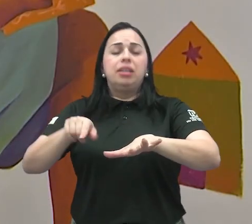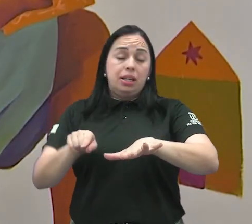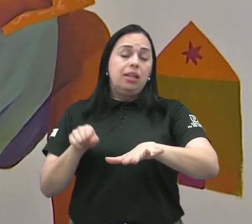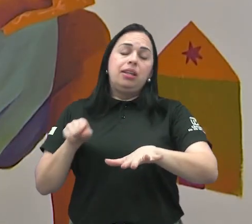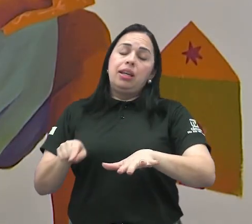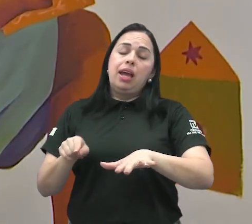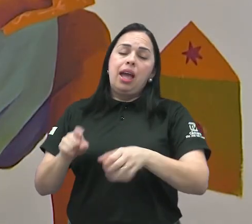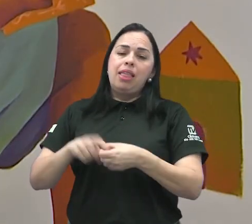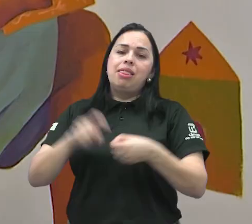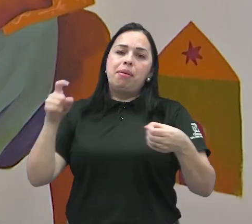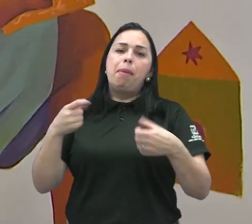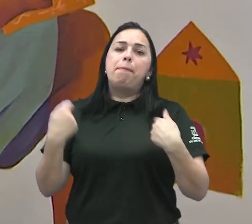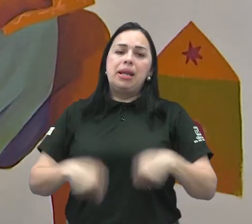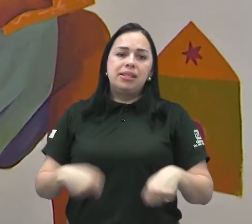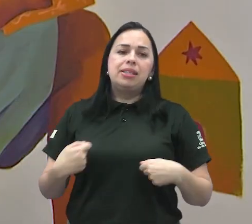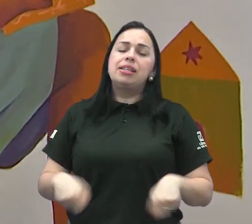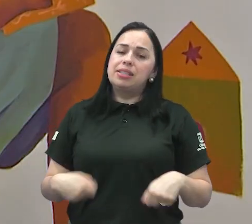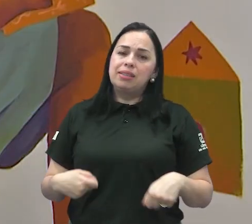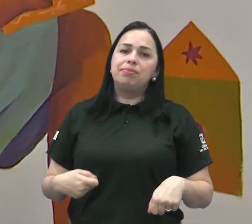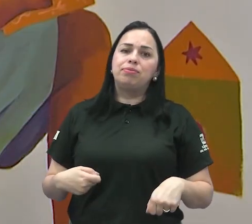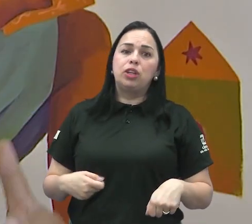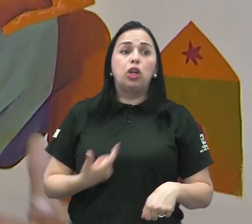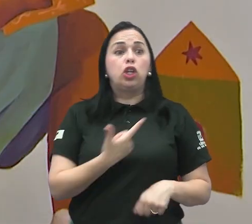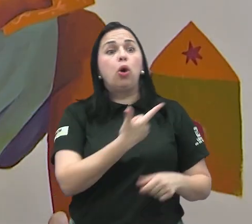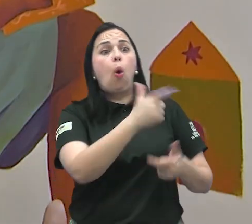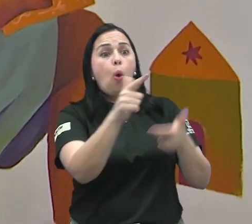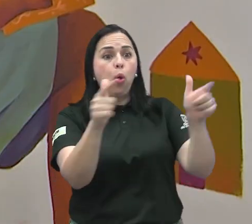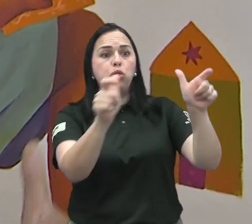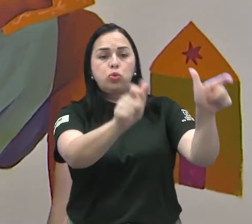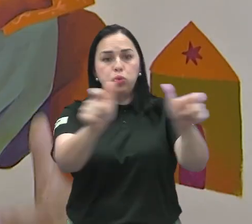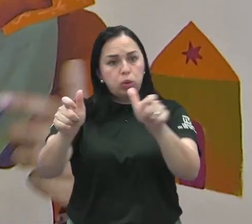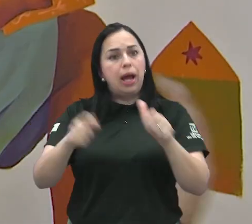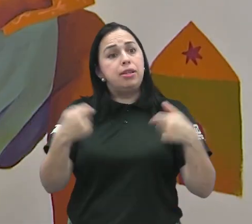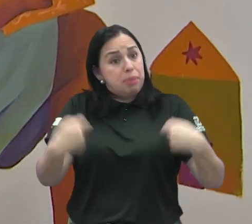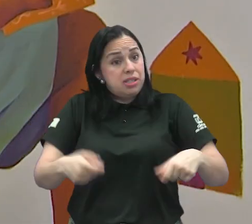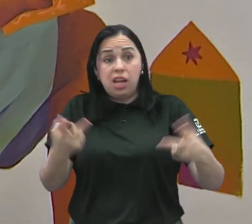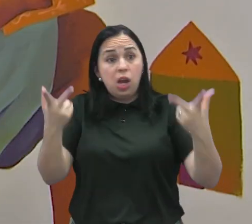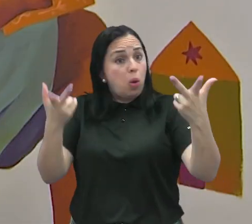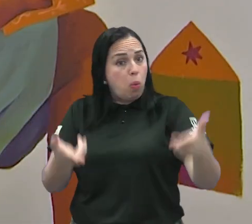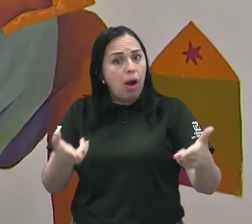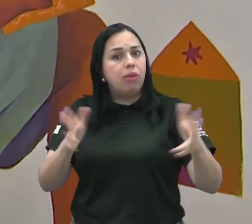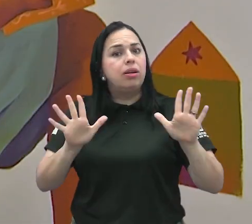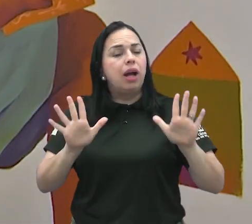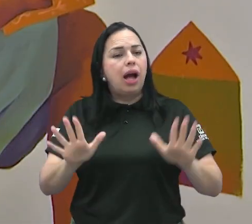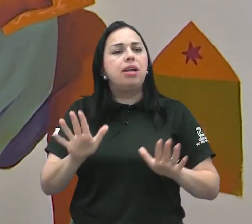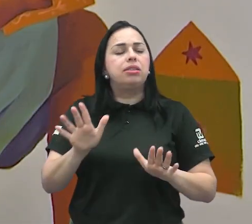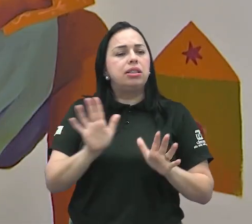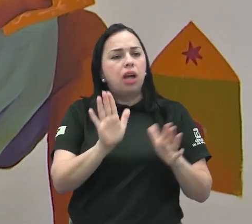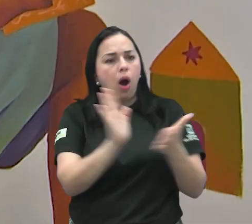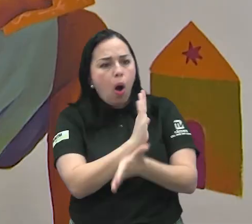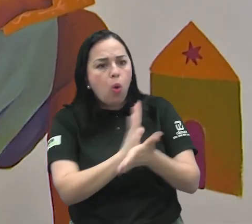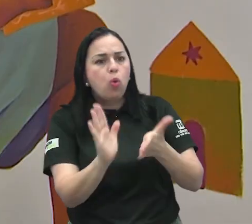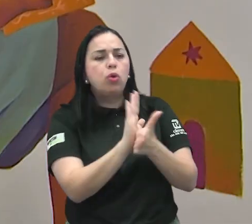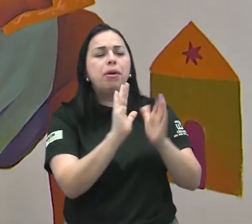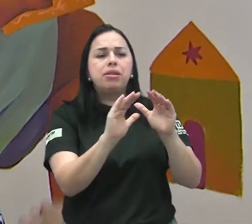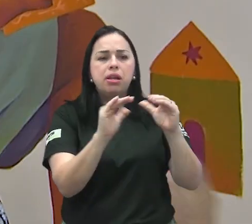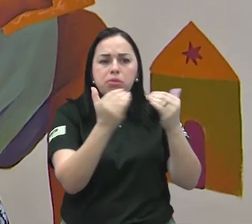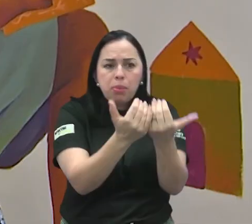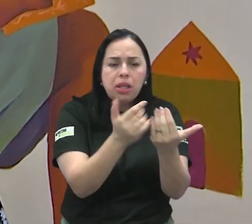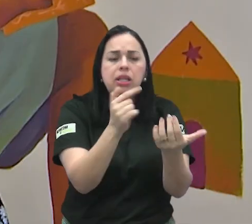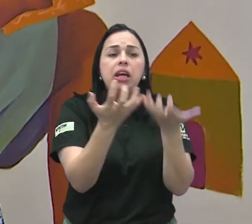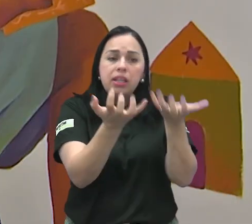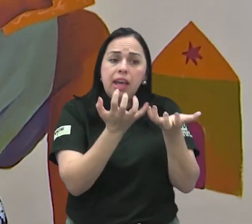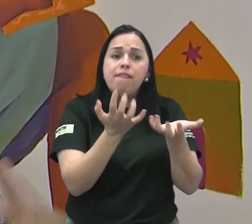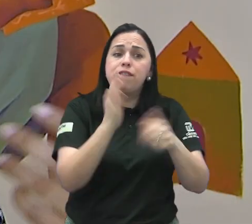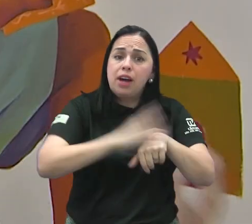da comunidade, mas é um espaço independente. Precisa-se que existam outros espaços como esse e não falta vontade das